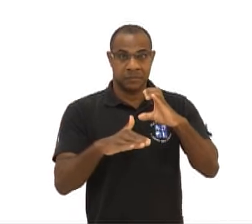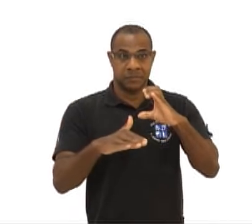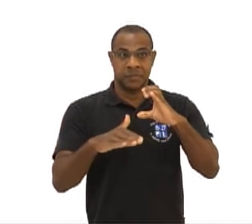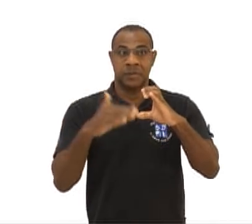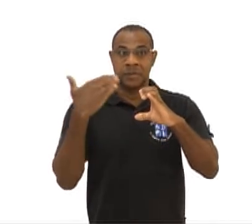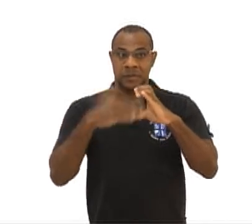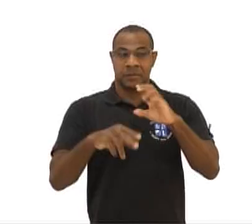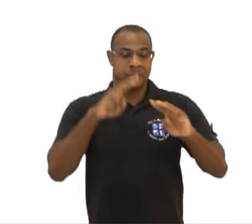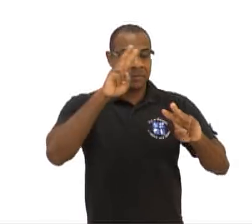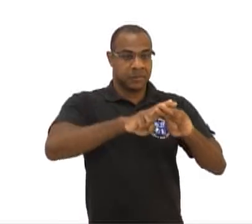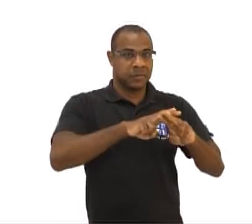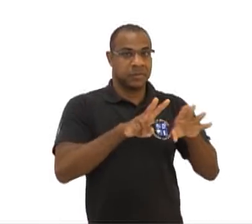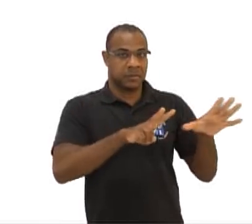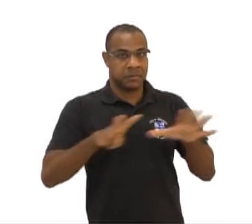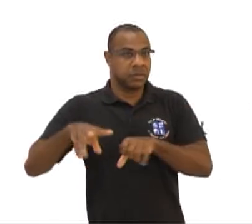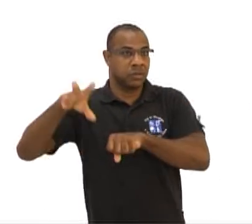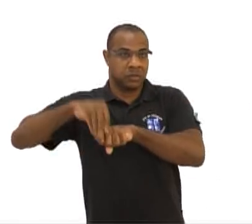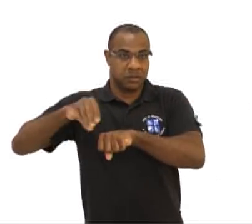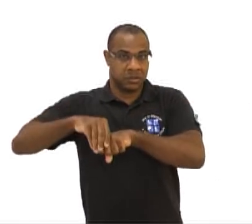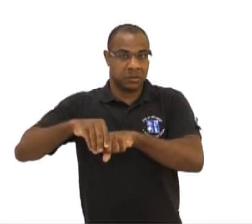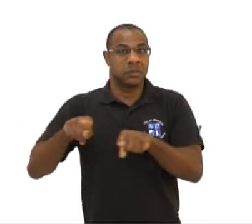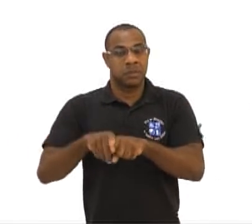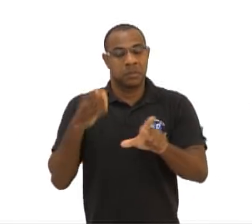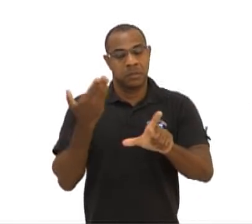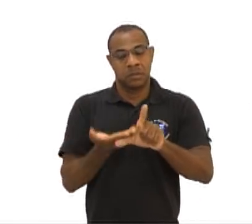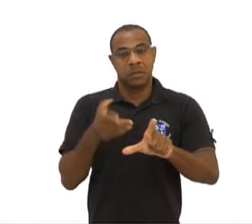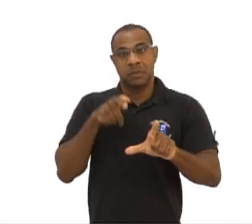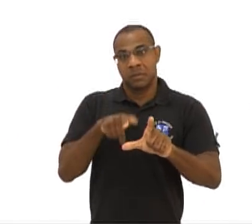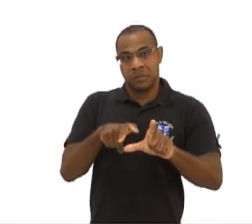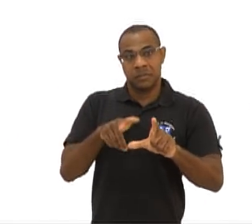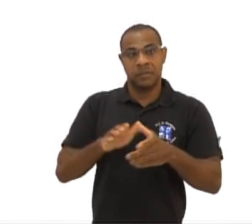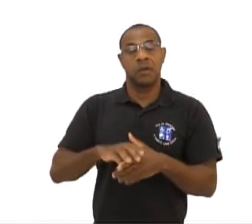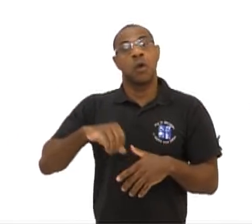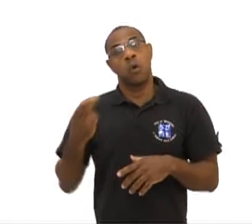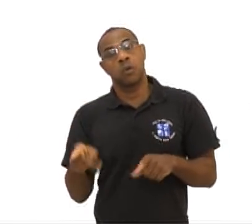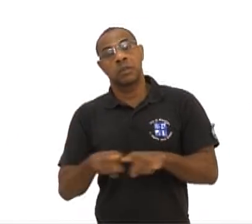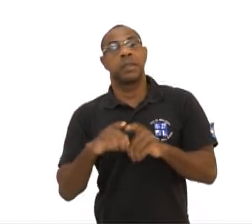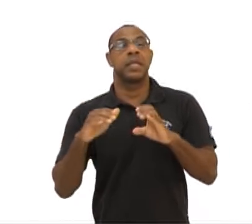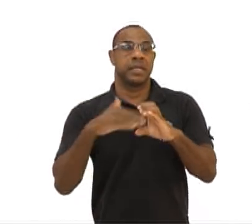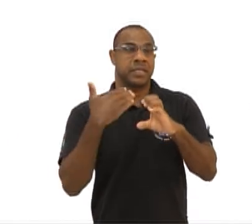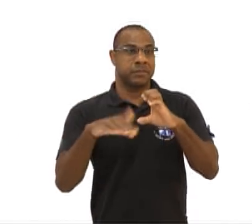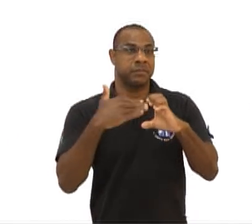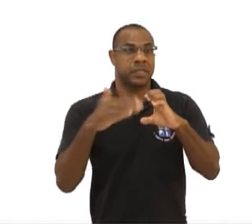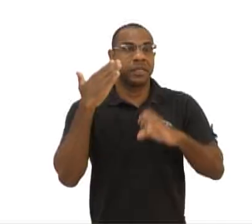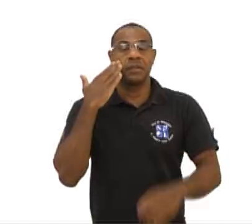pela hashtag Semana do Conhecimento, pelo Google Classroom, ou pelo e-mail